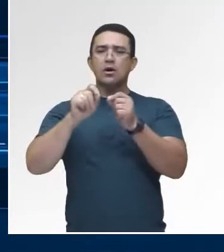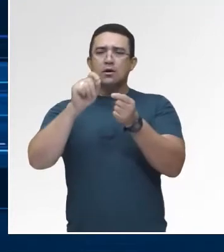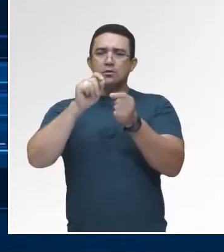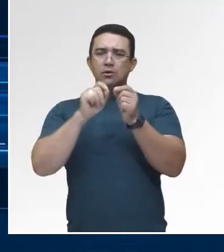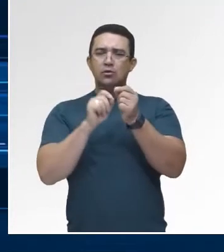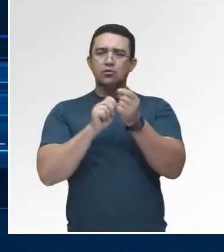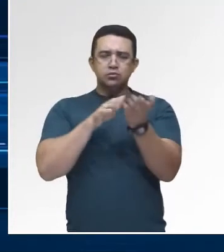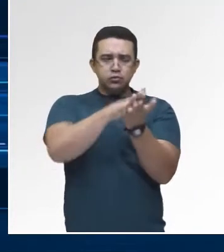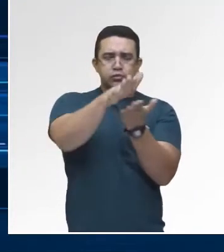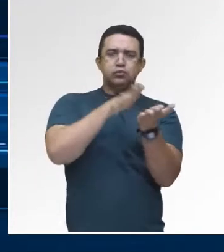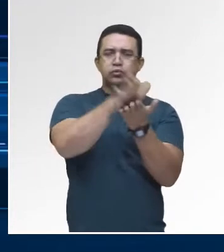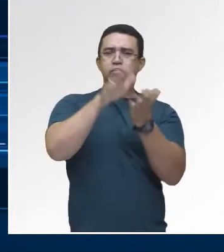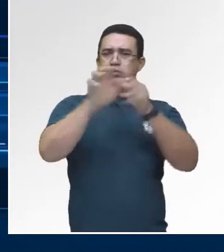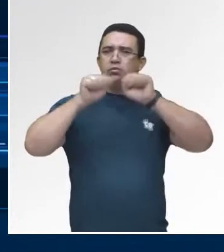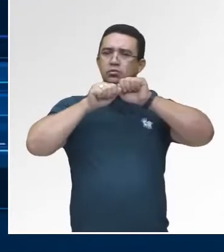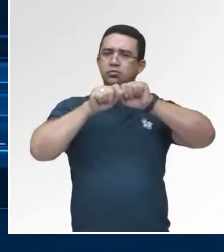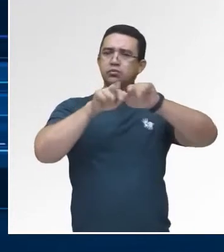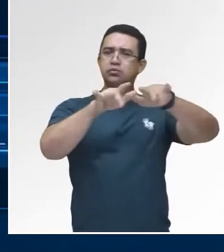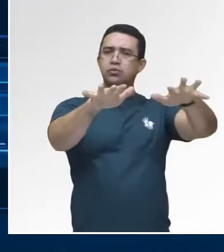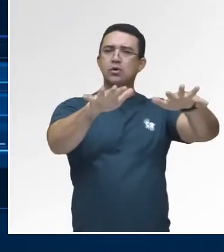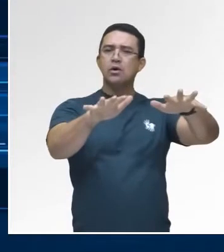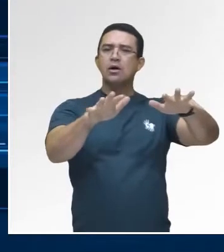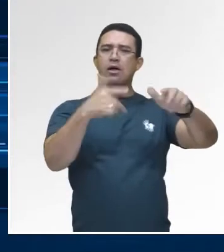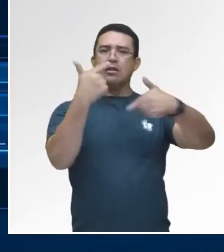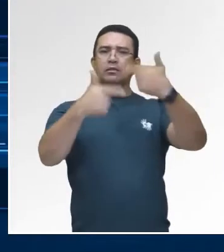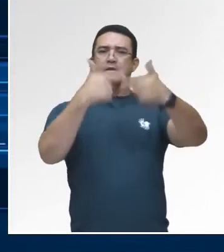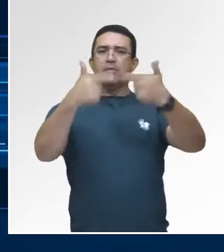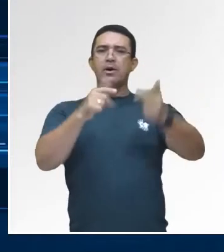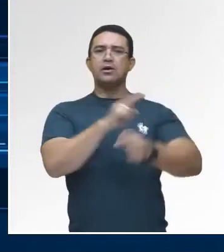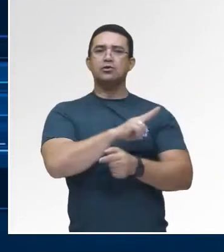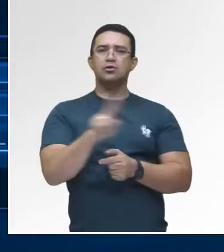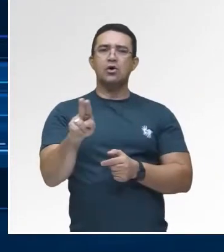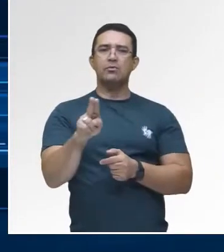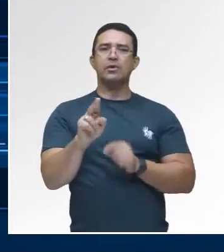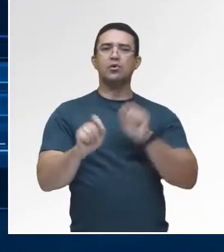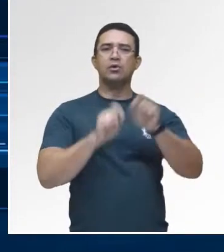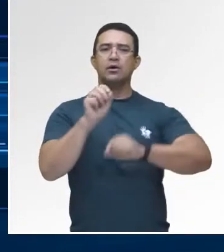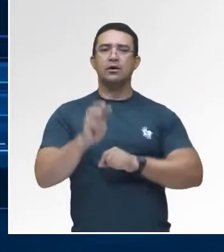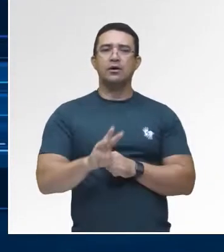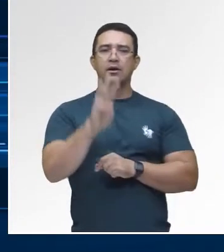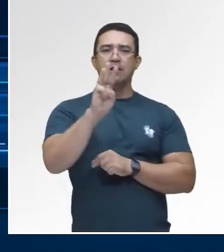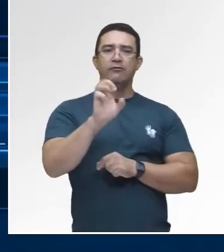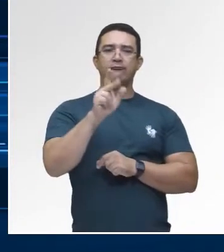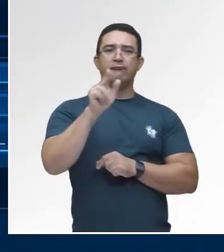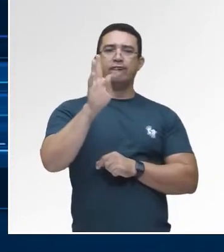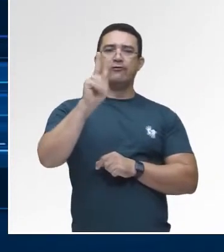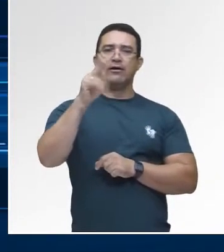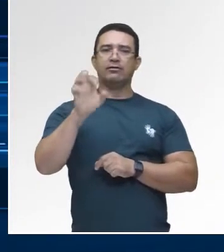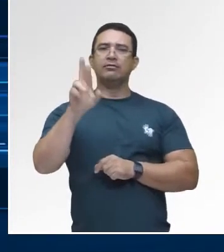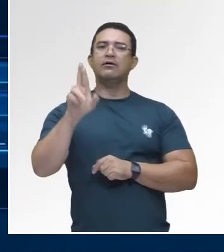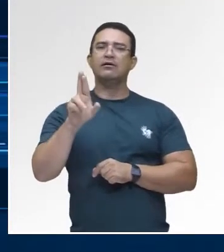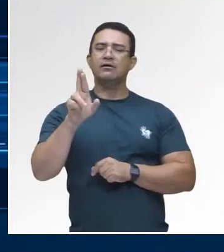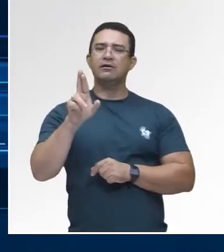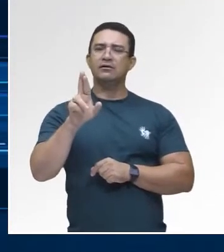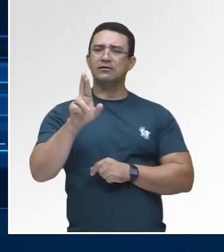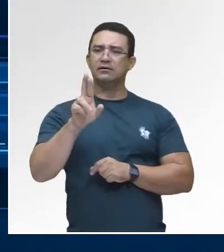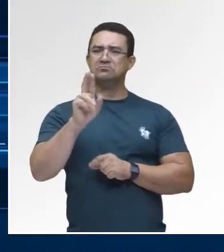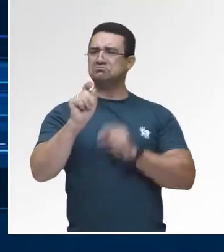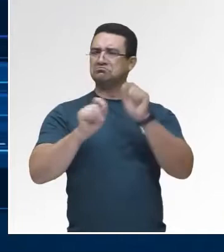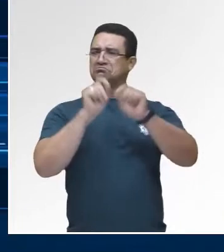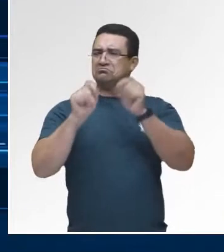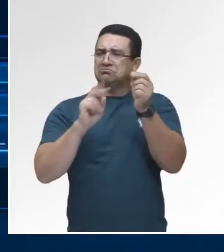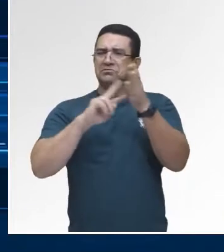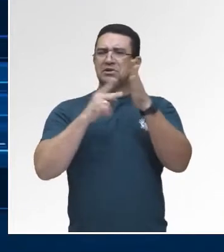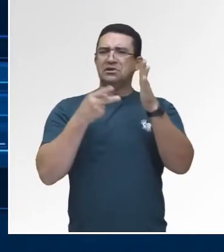chamada Werther, né, que ele lança bases definitivas ali para o romantismo. Então, o que era essa obra? Essa obra ela tratava